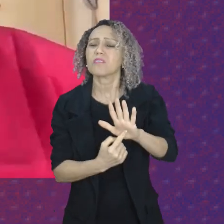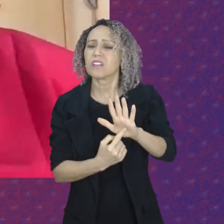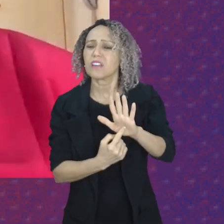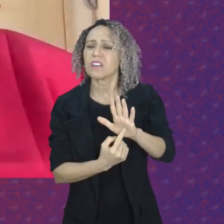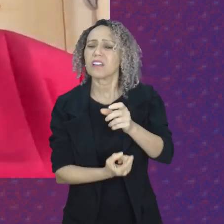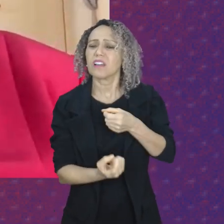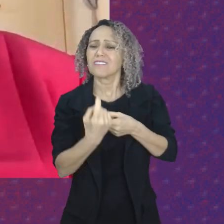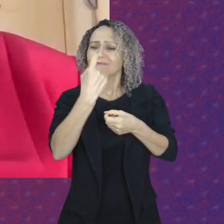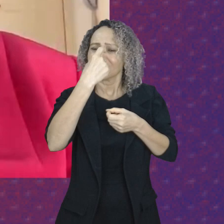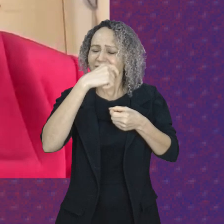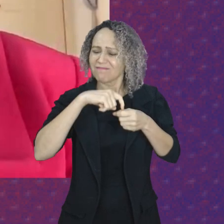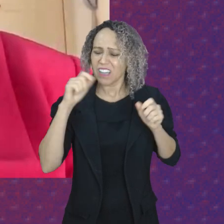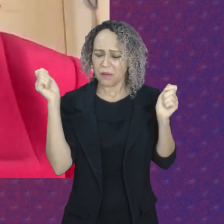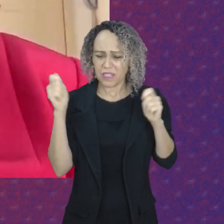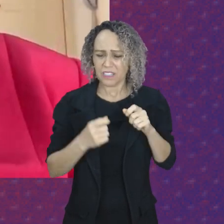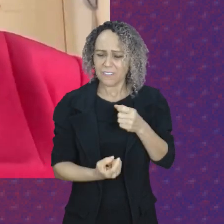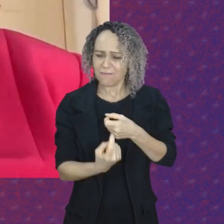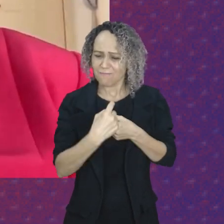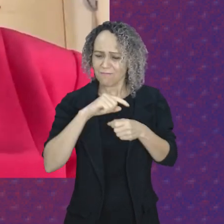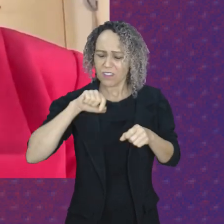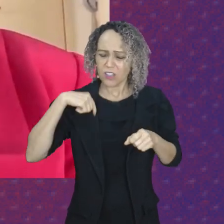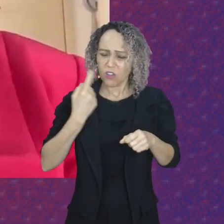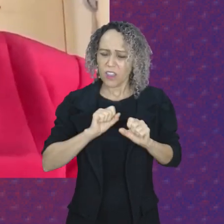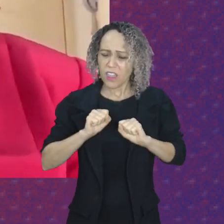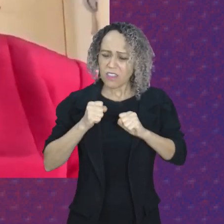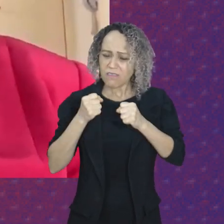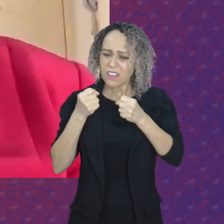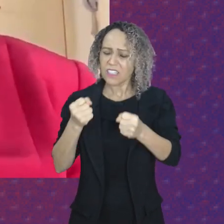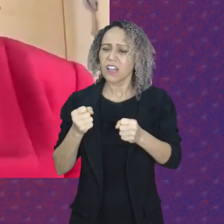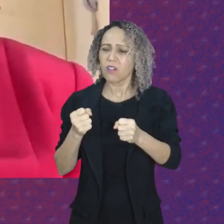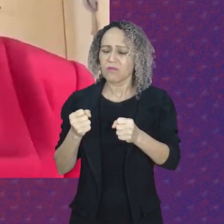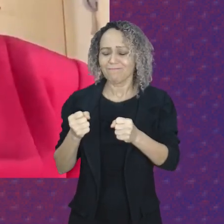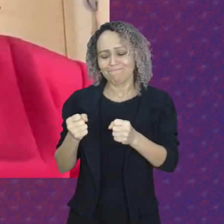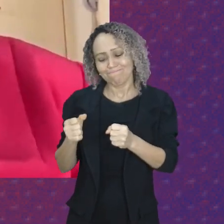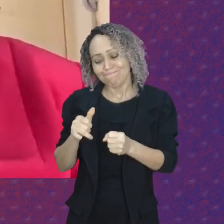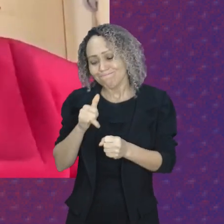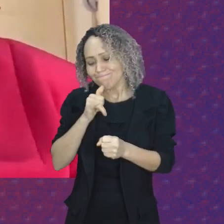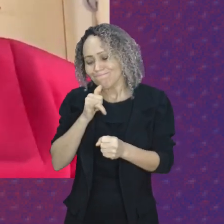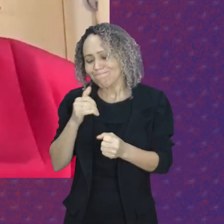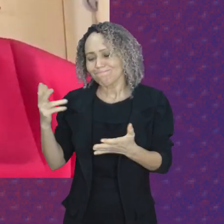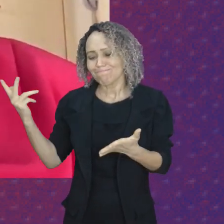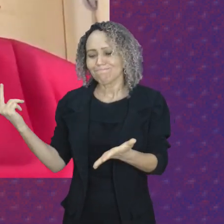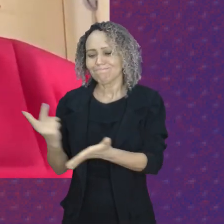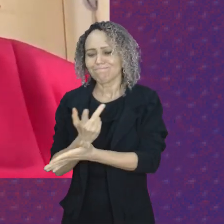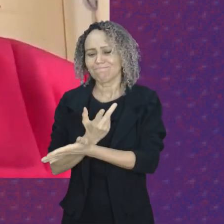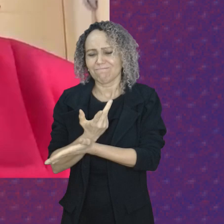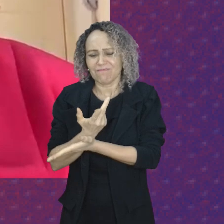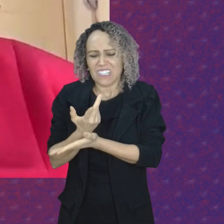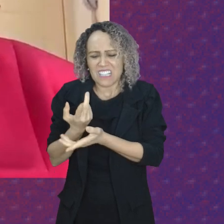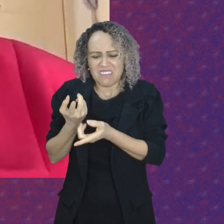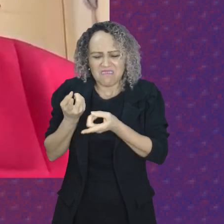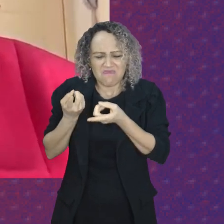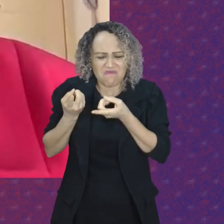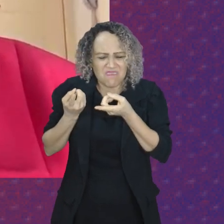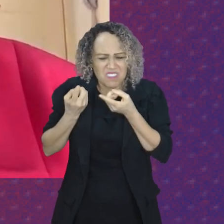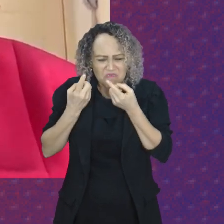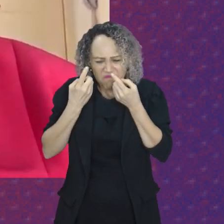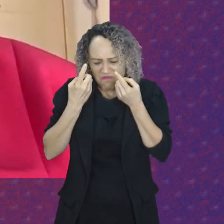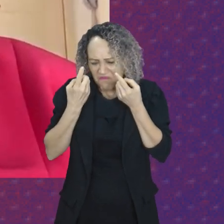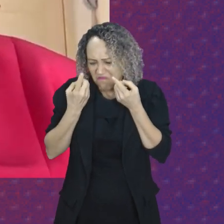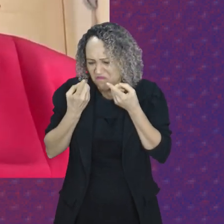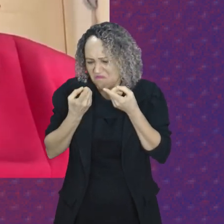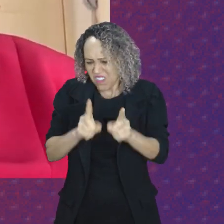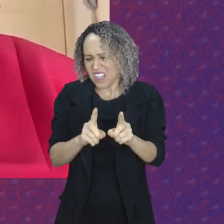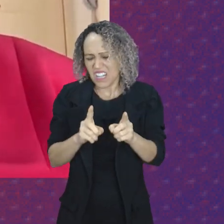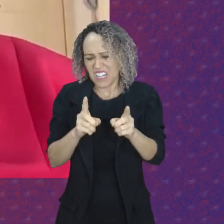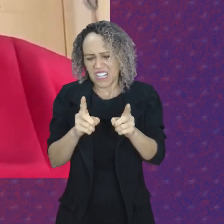a necessidade de enfrentar aquilo que infelizmente vem afrontando os direitos humanos no nosso